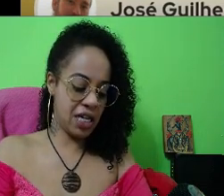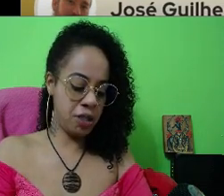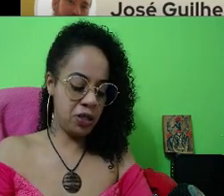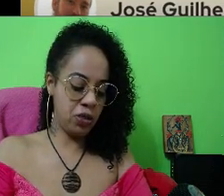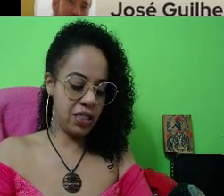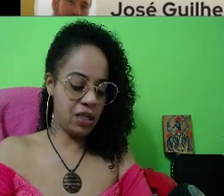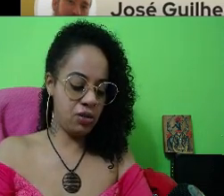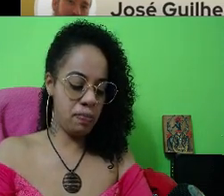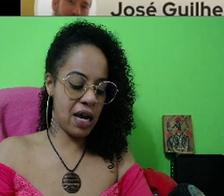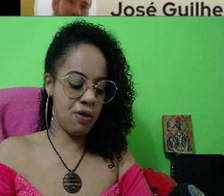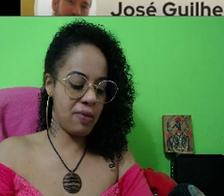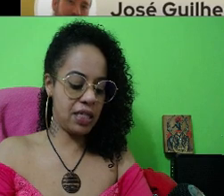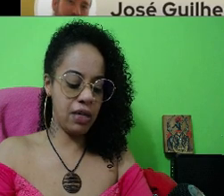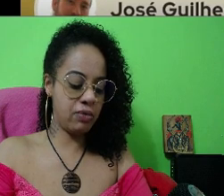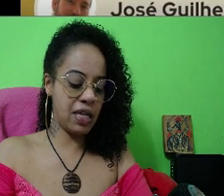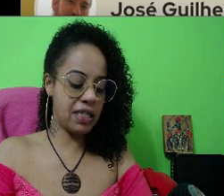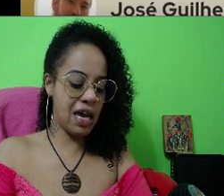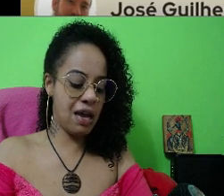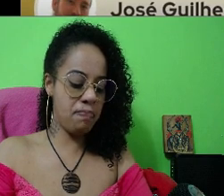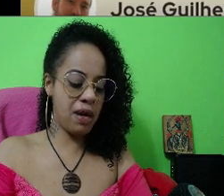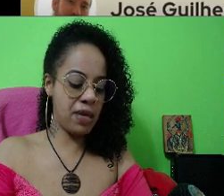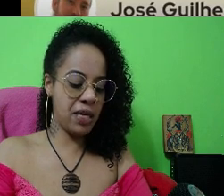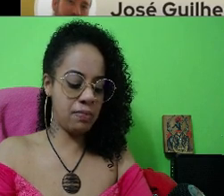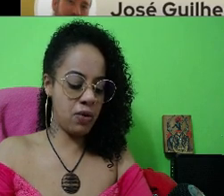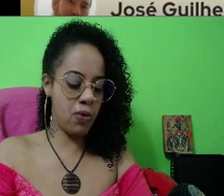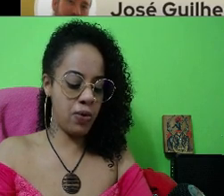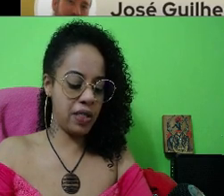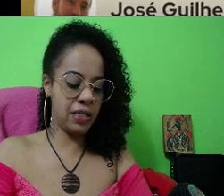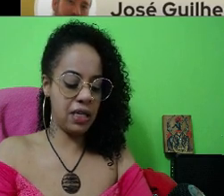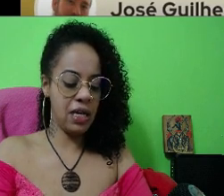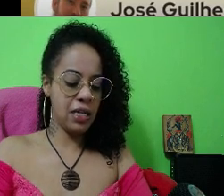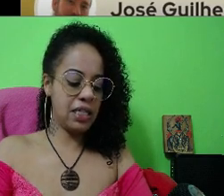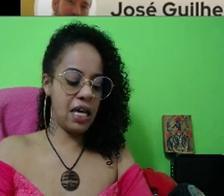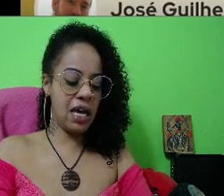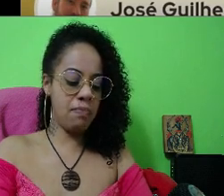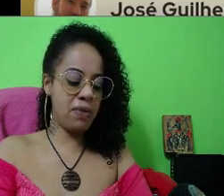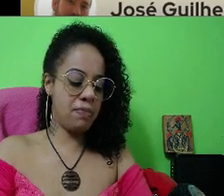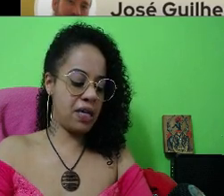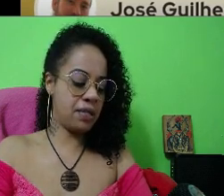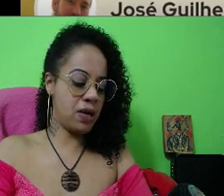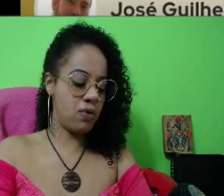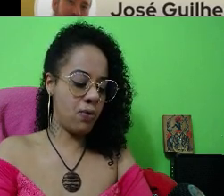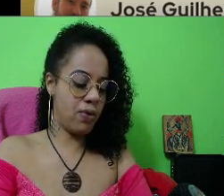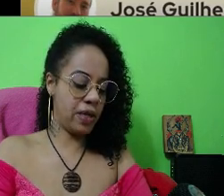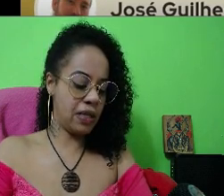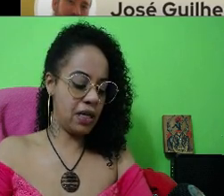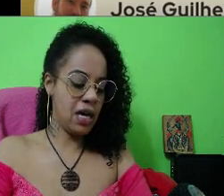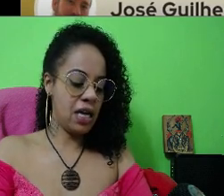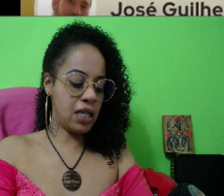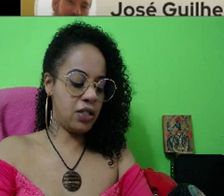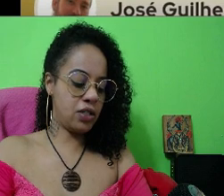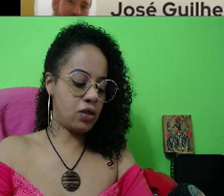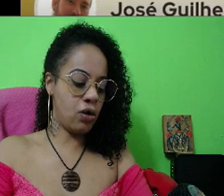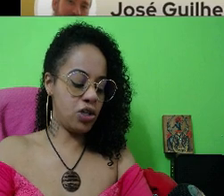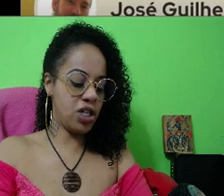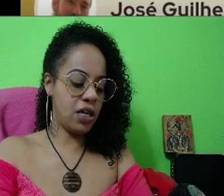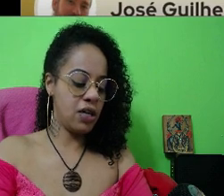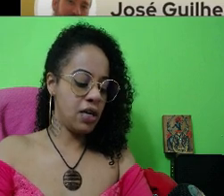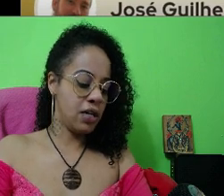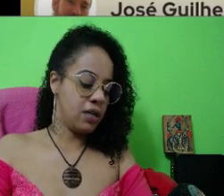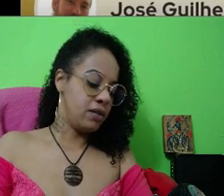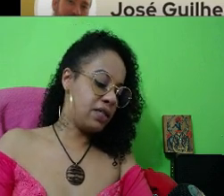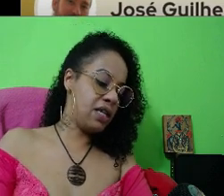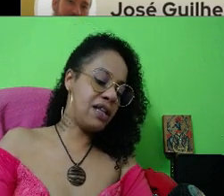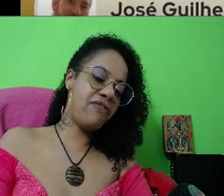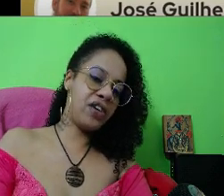consciência né que as pessoas tanto pregam Mas não é sempre a mesma coisa Sempre a mesma coisa e as